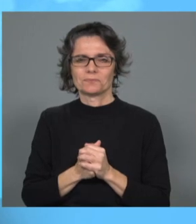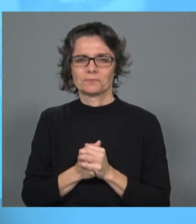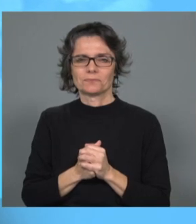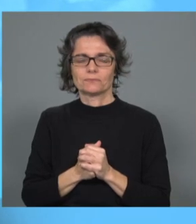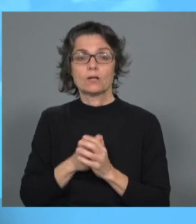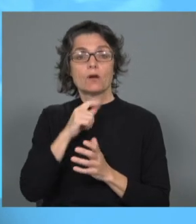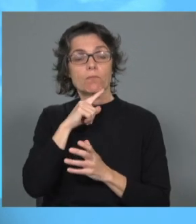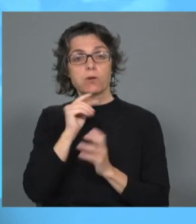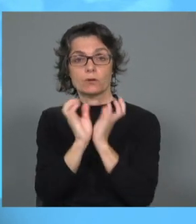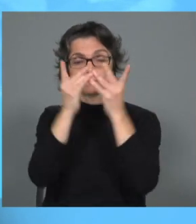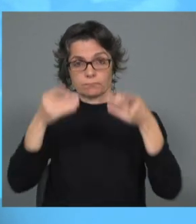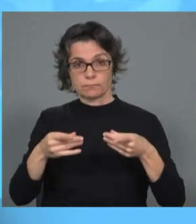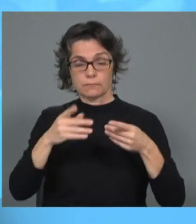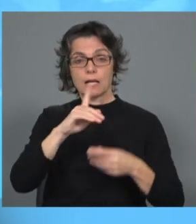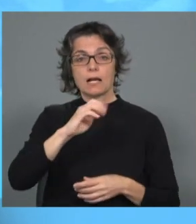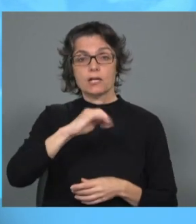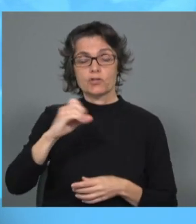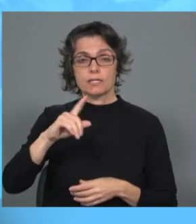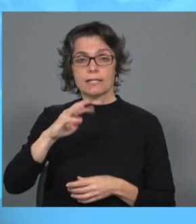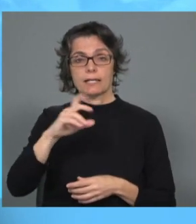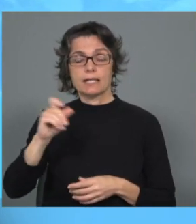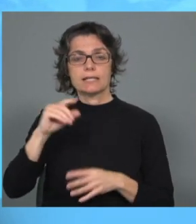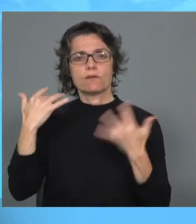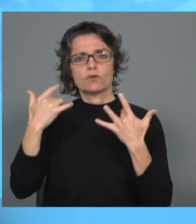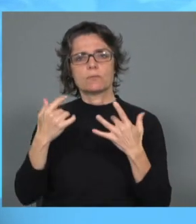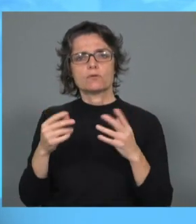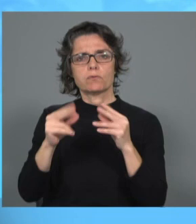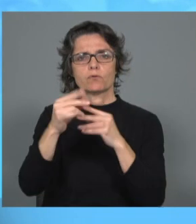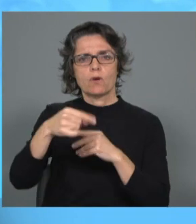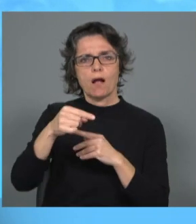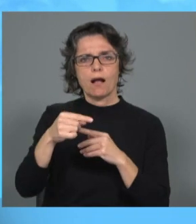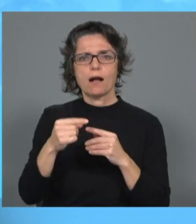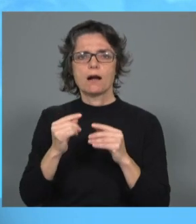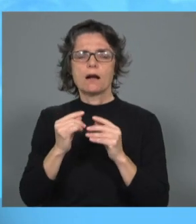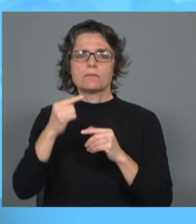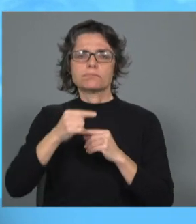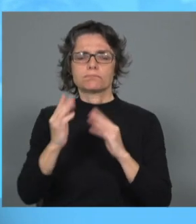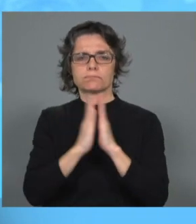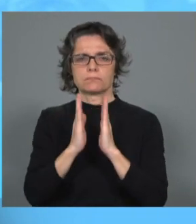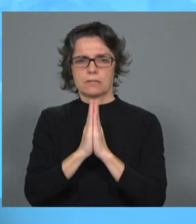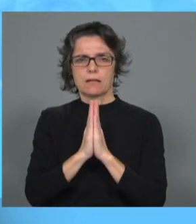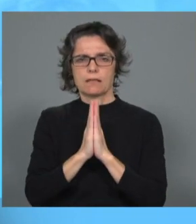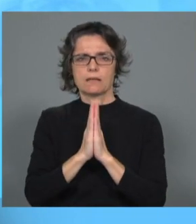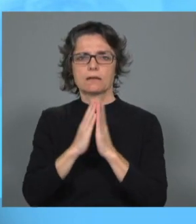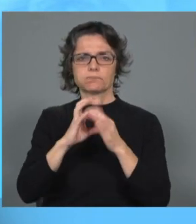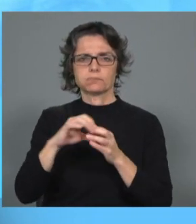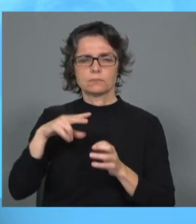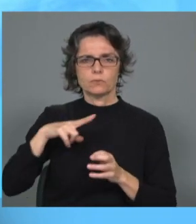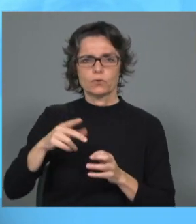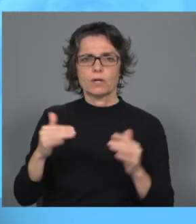Acompanhe o portal da Agência Eclésia, onde atualizamos a informação sobre as celebrações da Semana Santa em Portugal e no